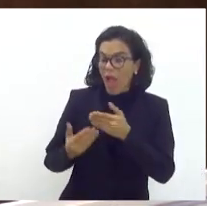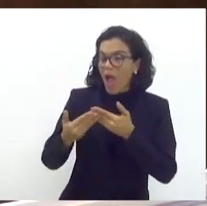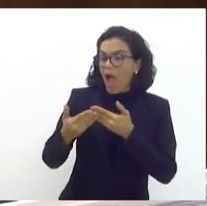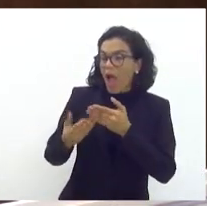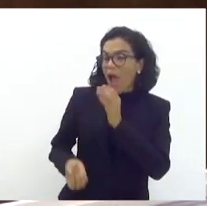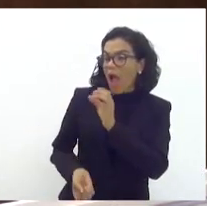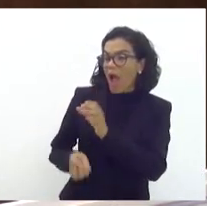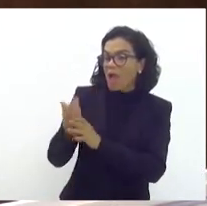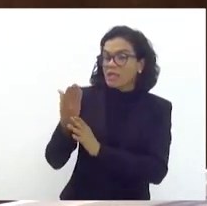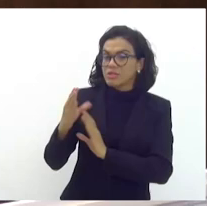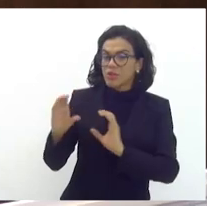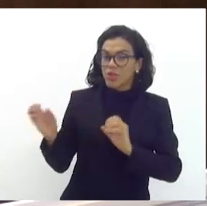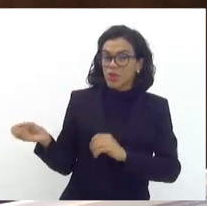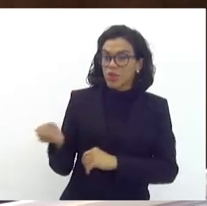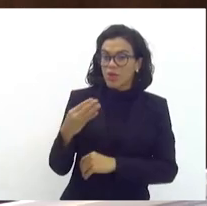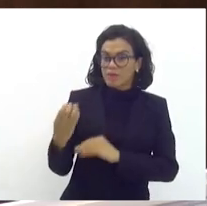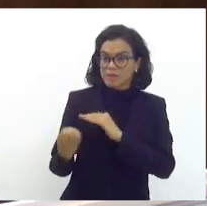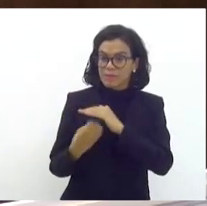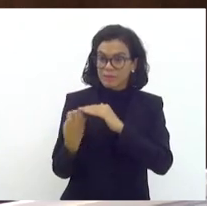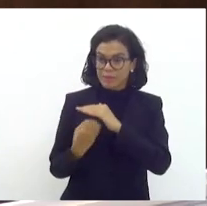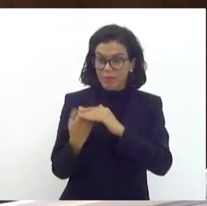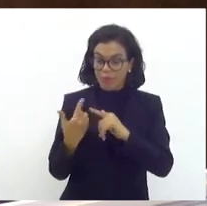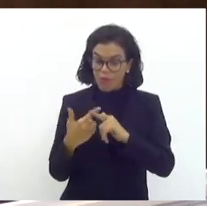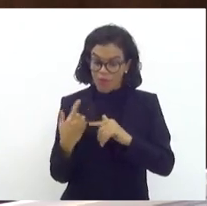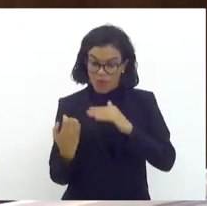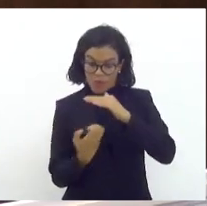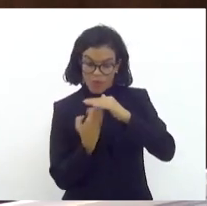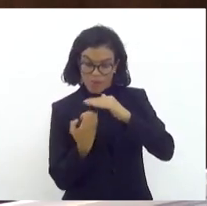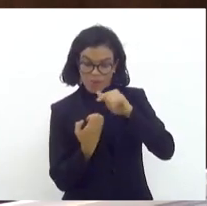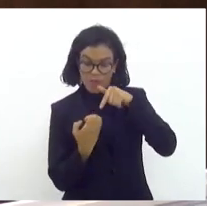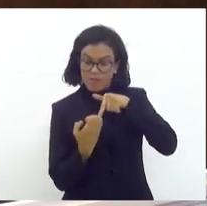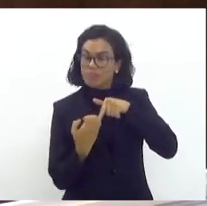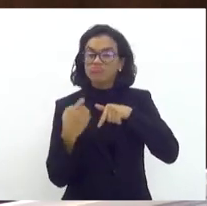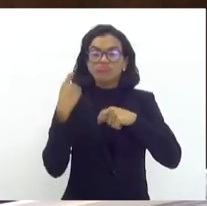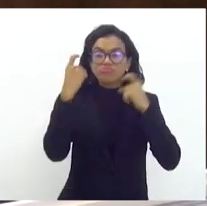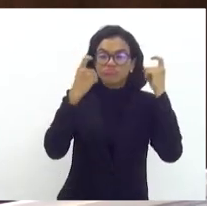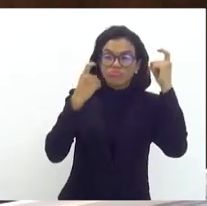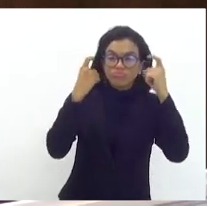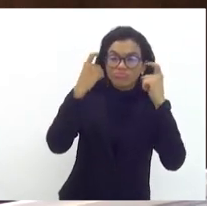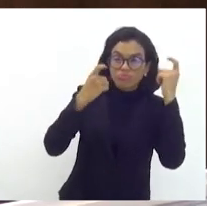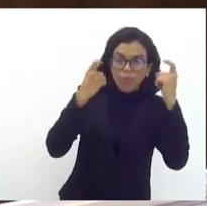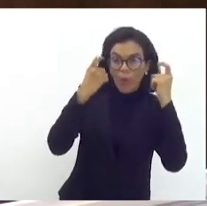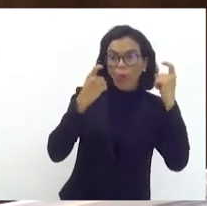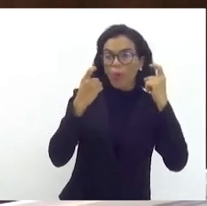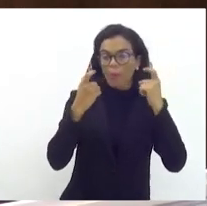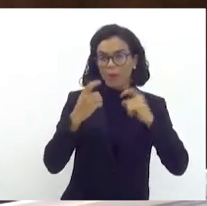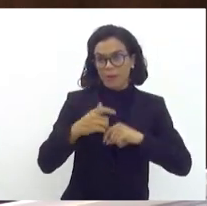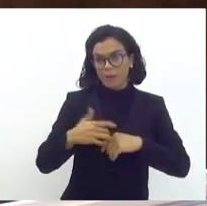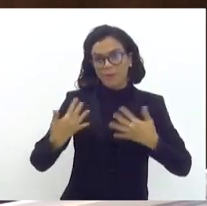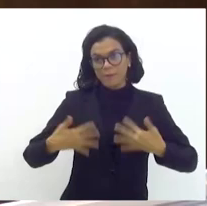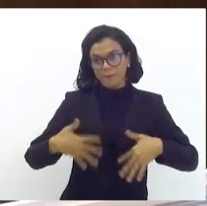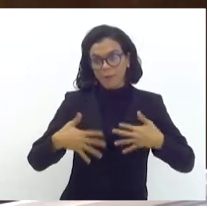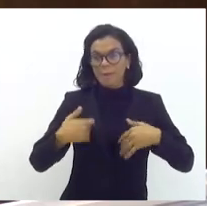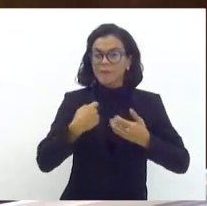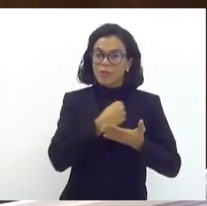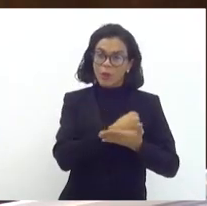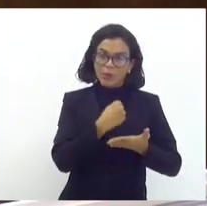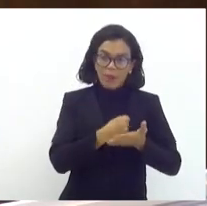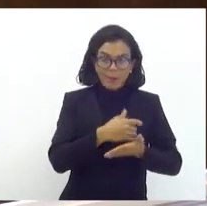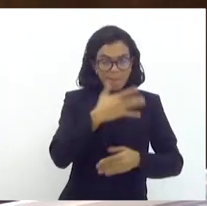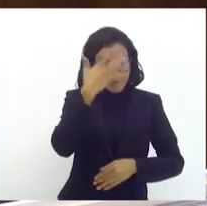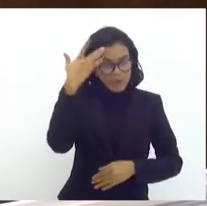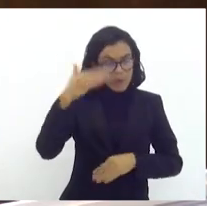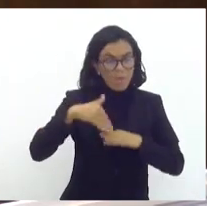negócios porque o empresário ele fica muito preocupado até mesmo essa transição Vai ter que ter vai ter contratar pessoas mais